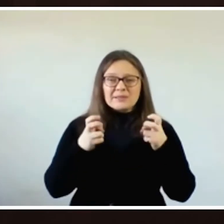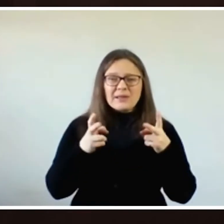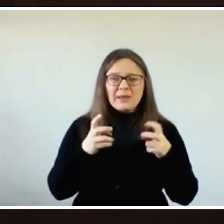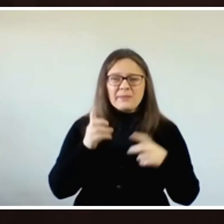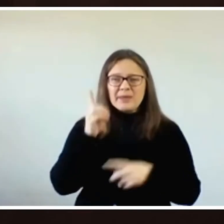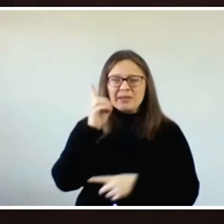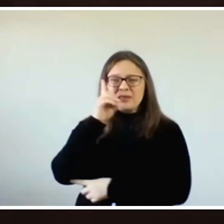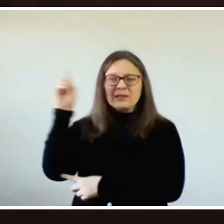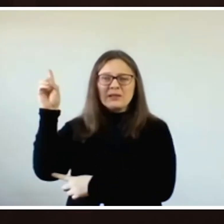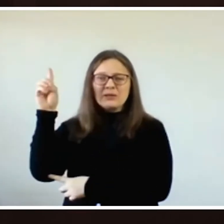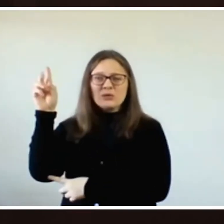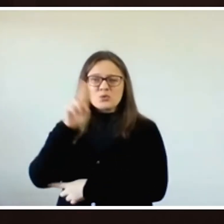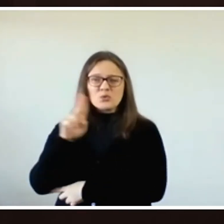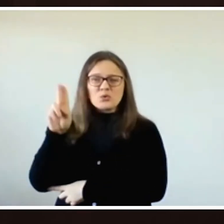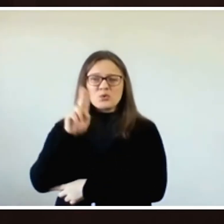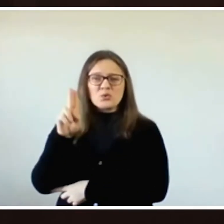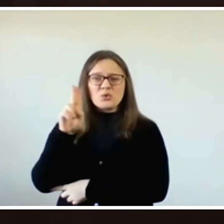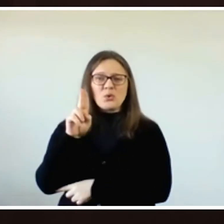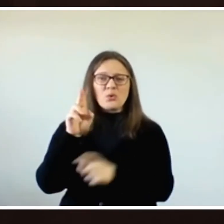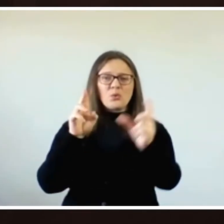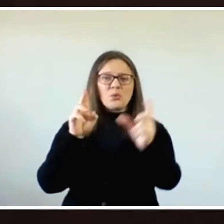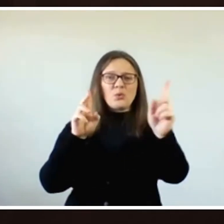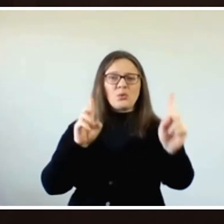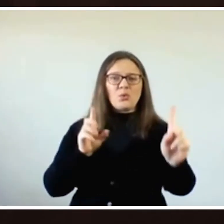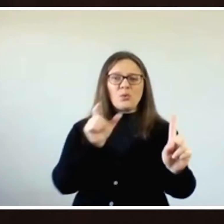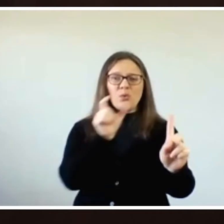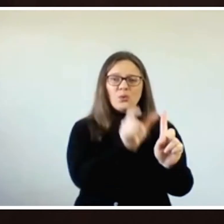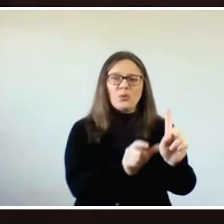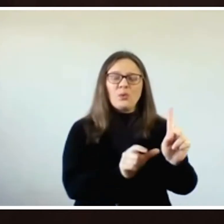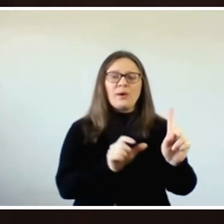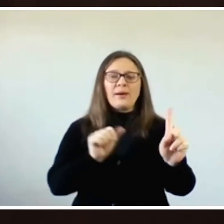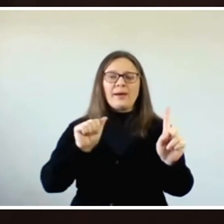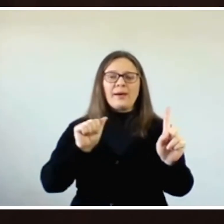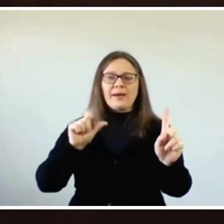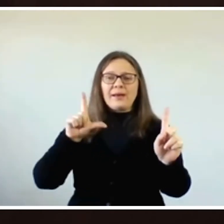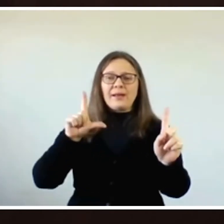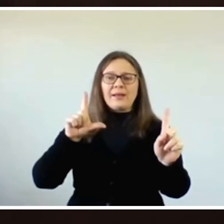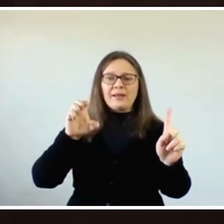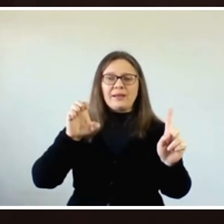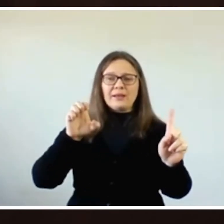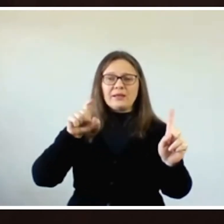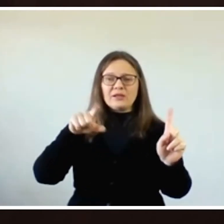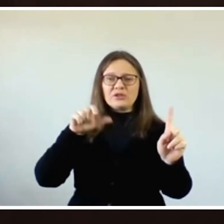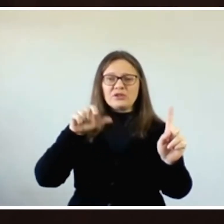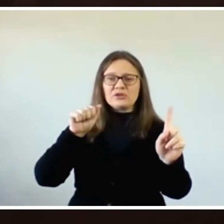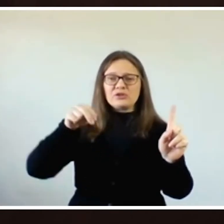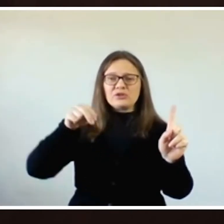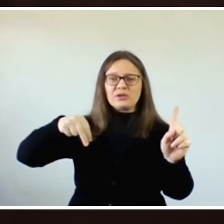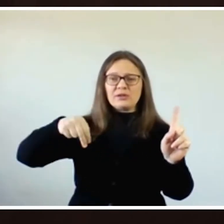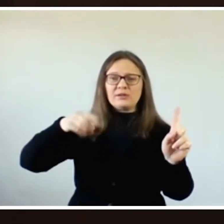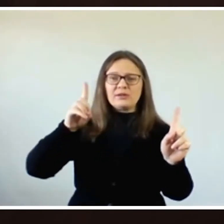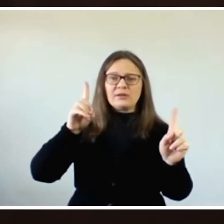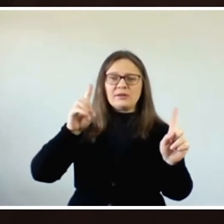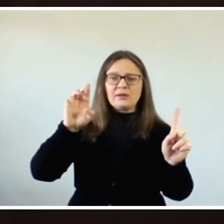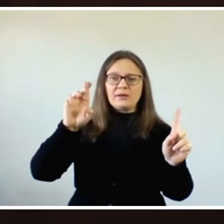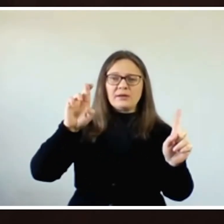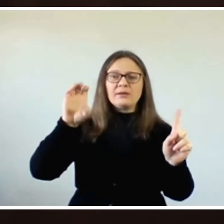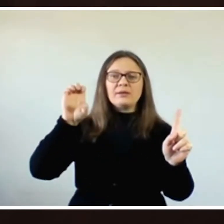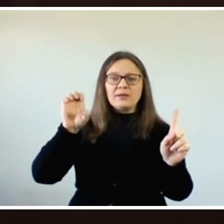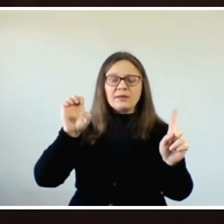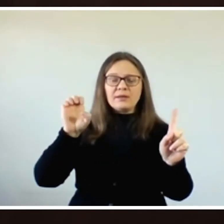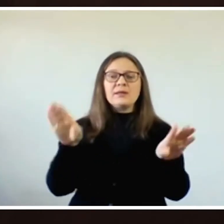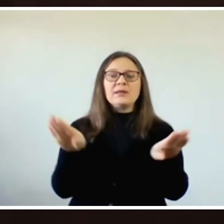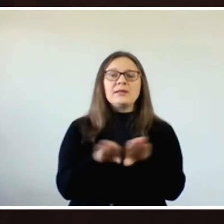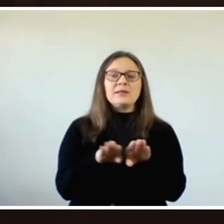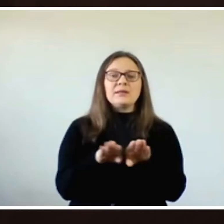agora o sucessor de Alexandre, Atanásio. Deus continua usando Atanásio, sucessor